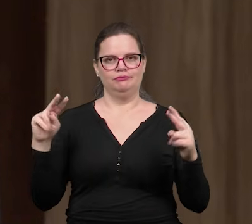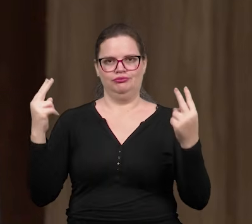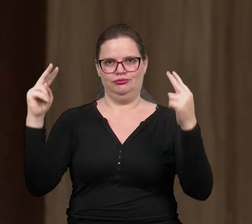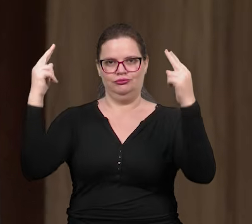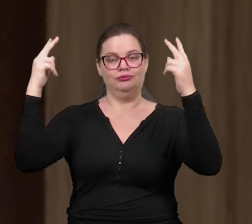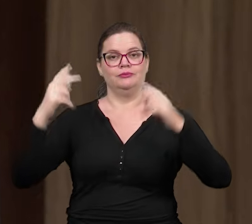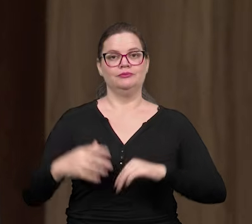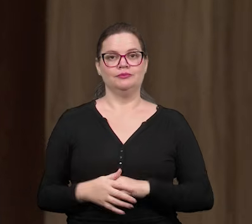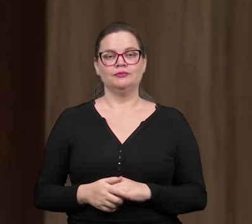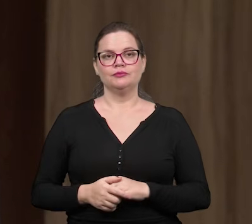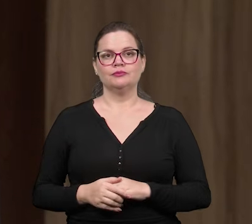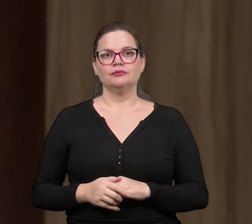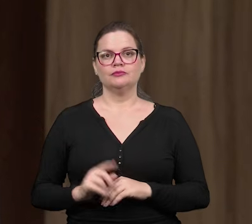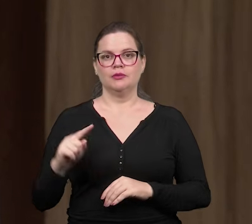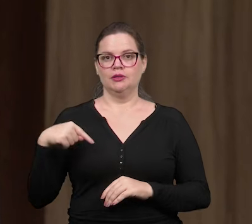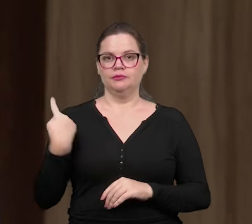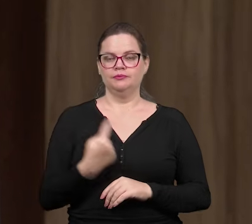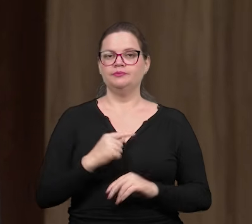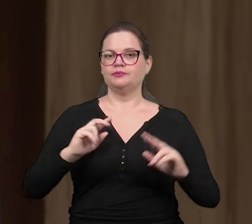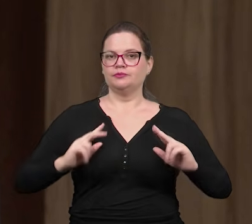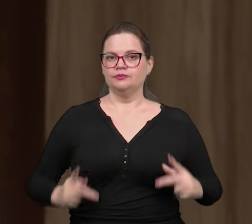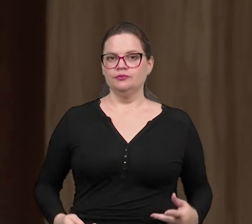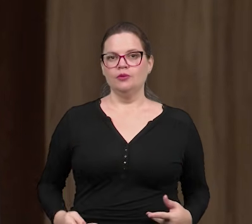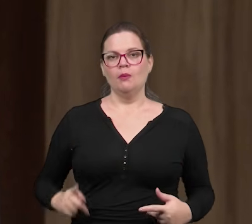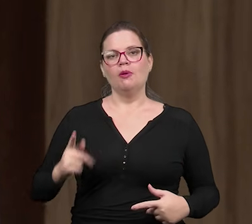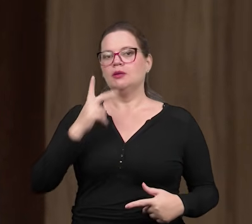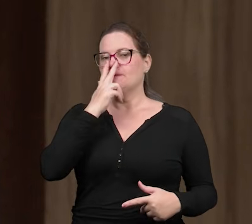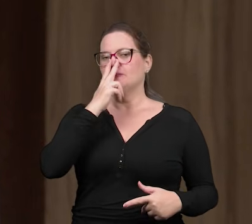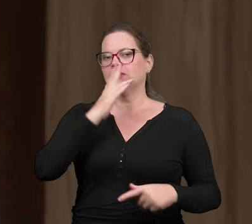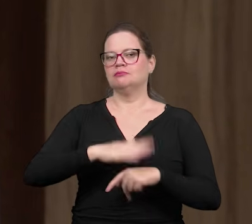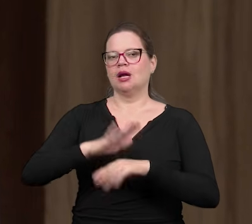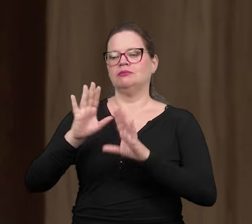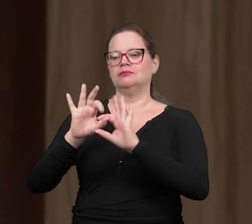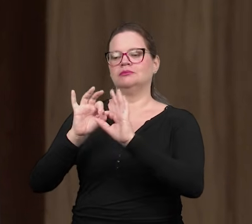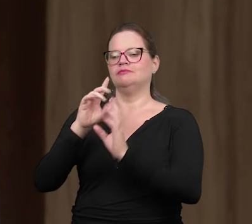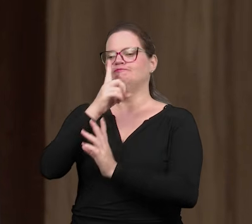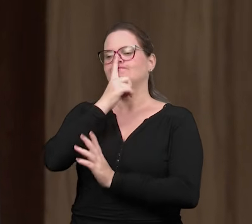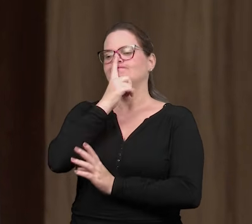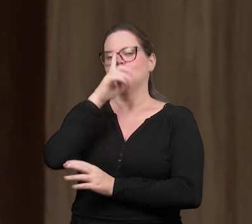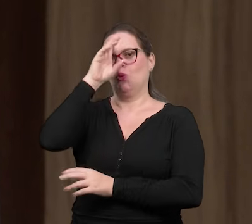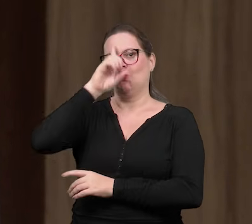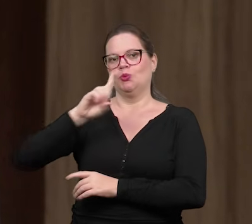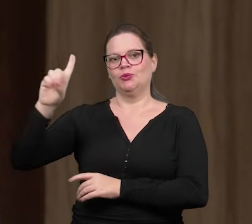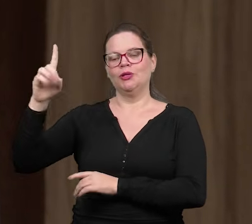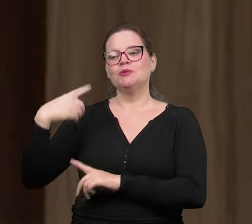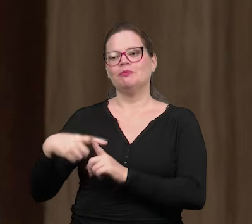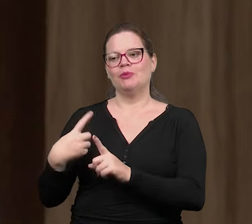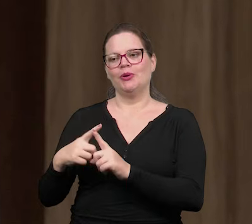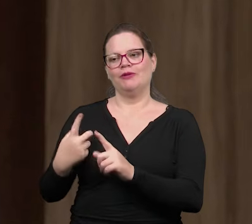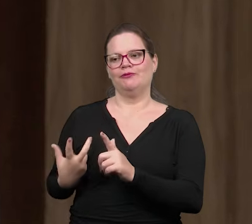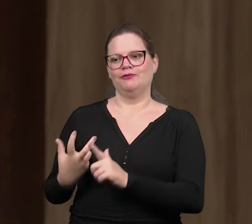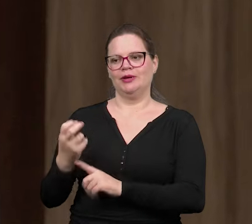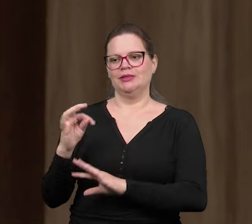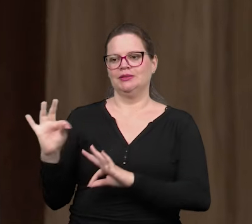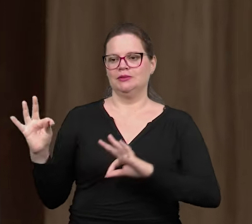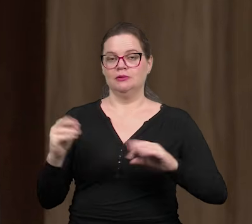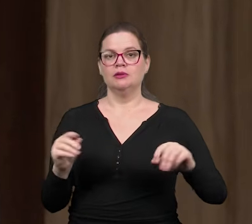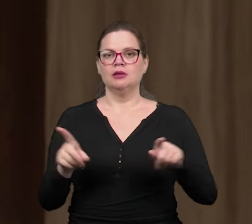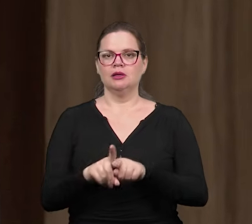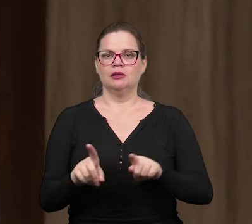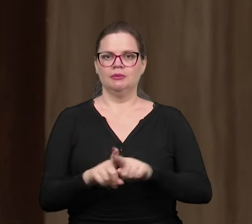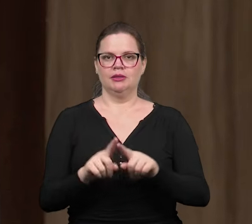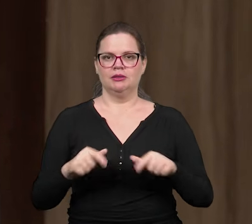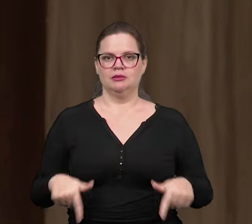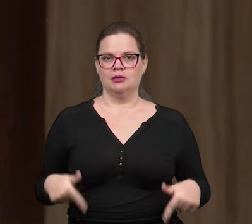a uma posição cada vez mais perto de Deus. E as manifestações religiosas,